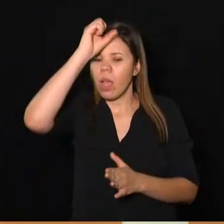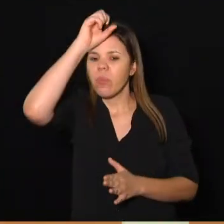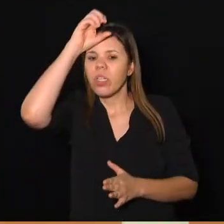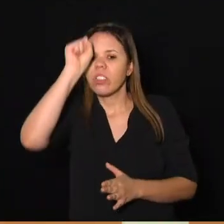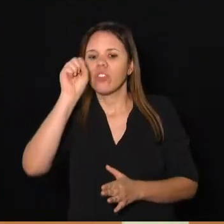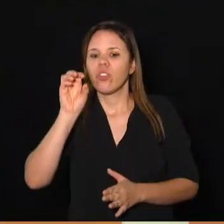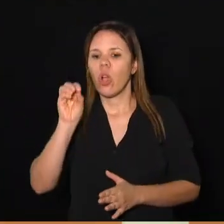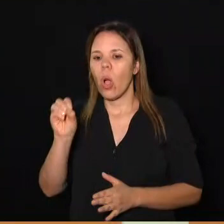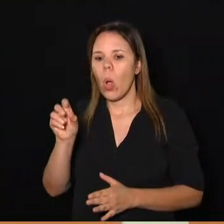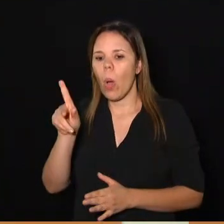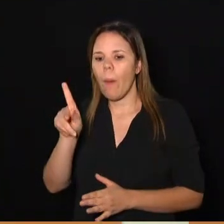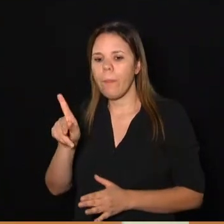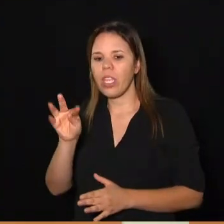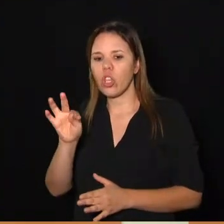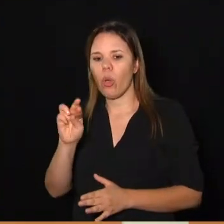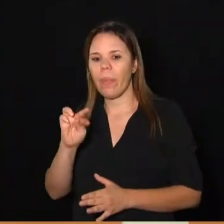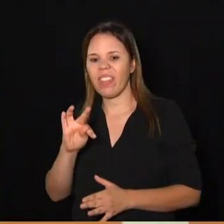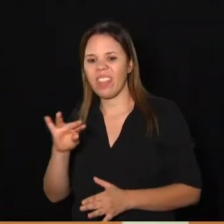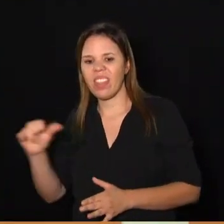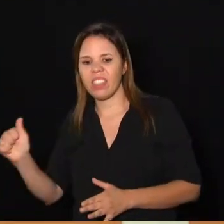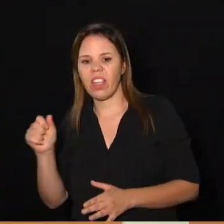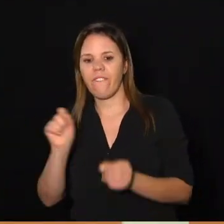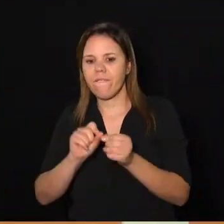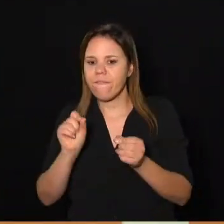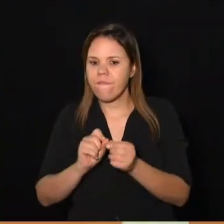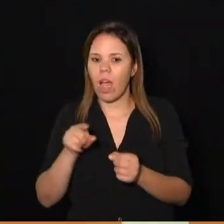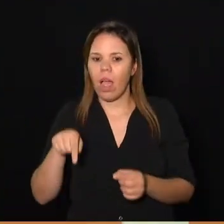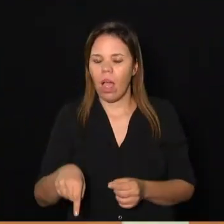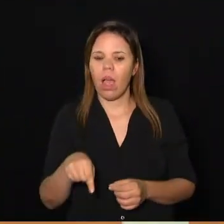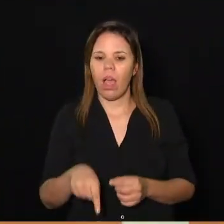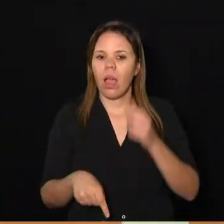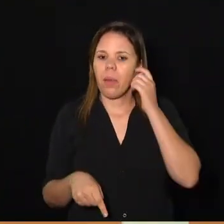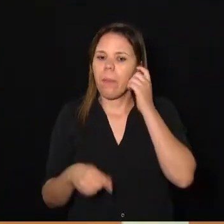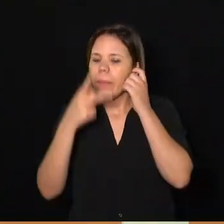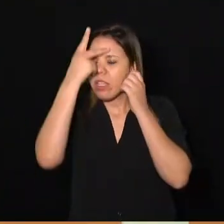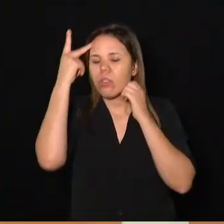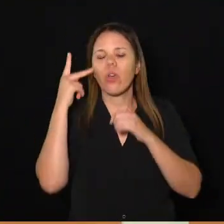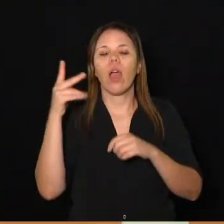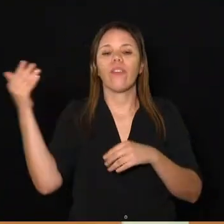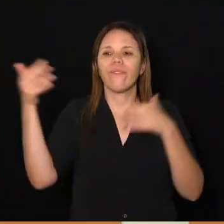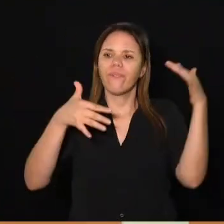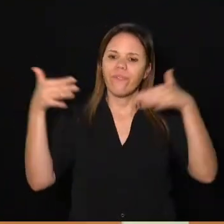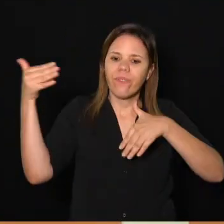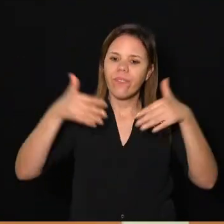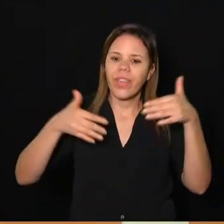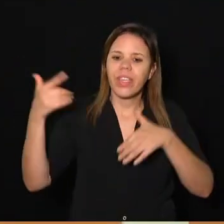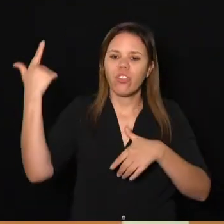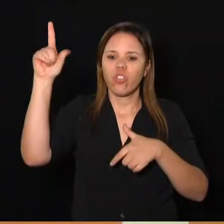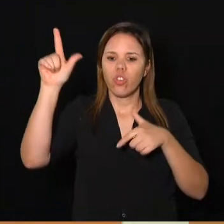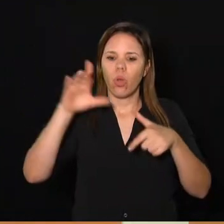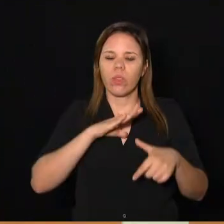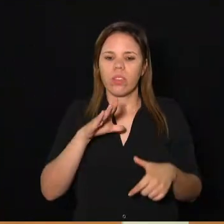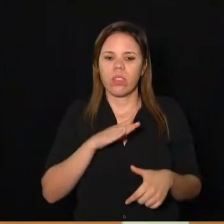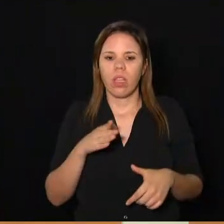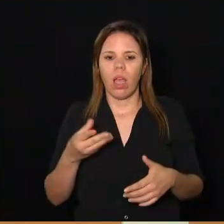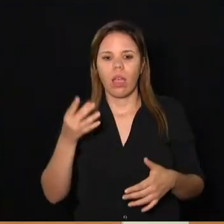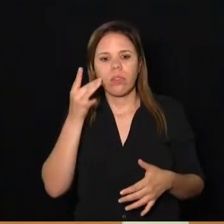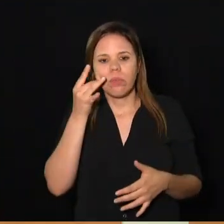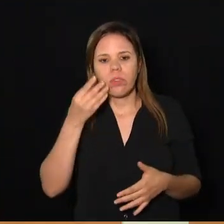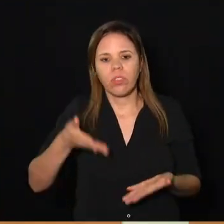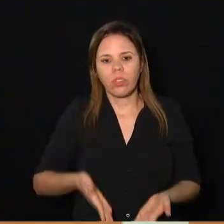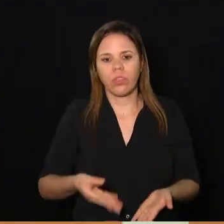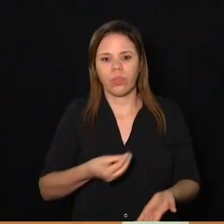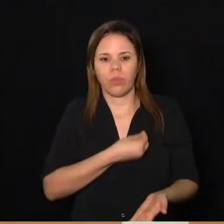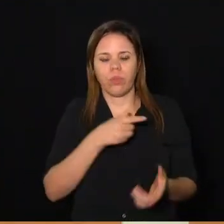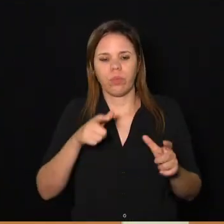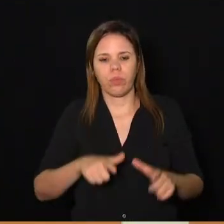eu fico muito feliz de hoje a casa está lotada pessoas que vieram de outras cidades para poder prestigiar esse momento e eu queria falar